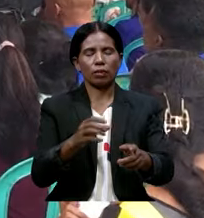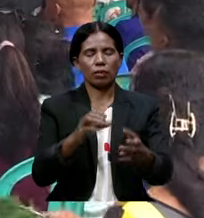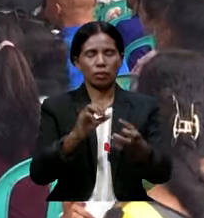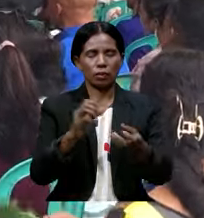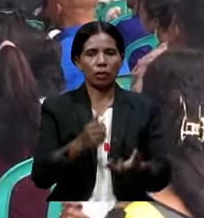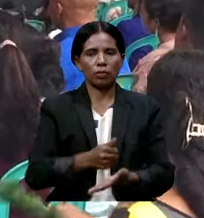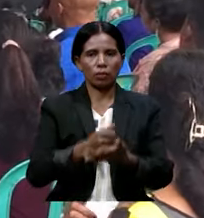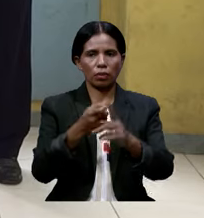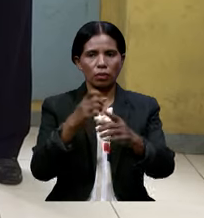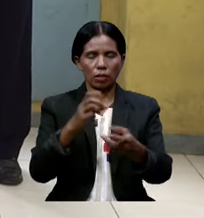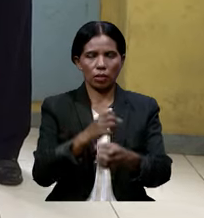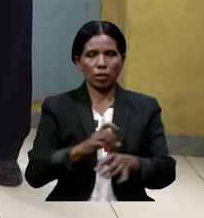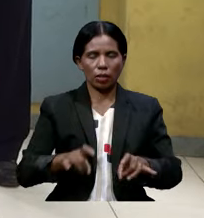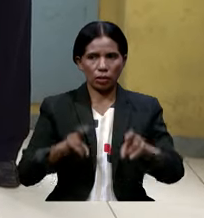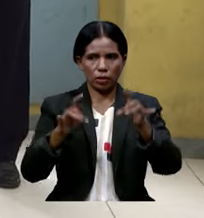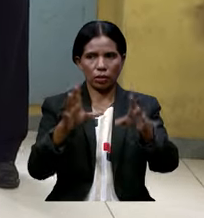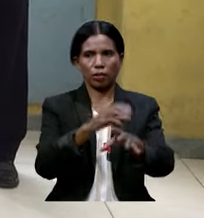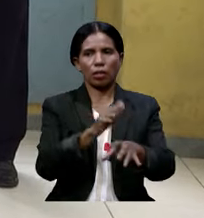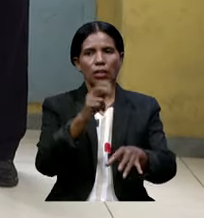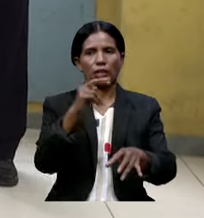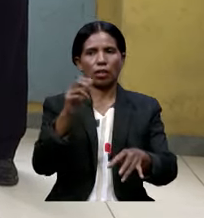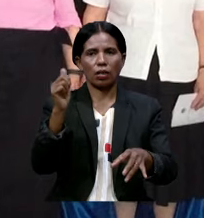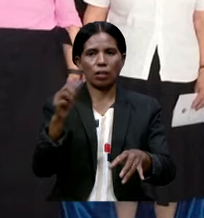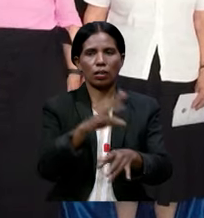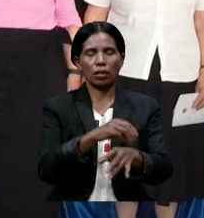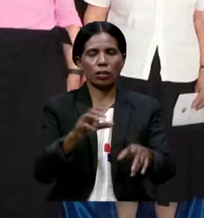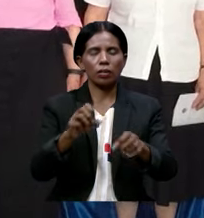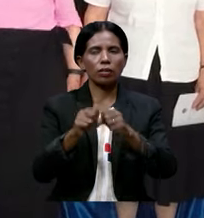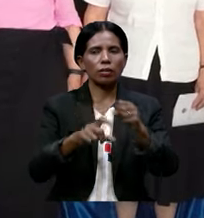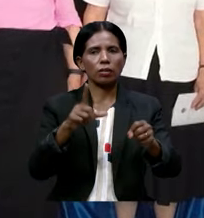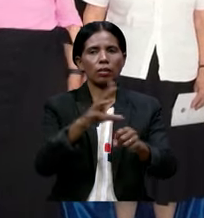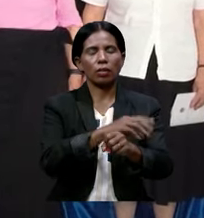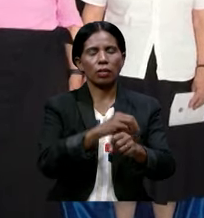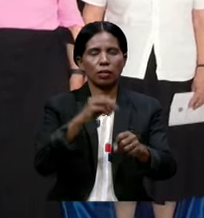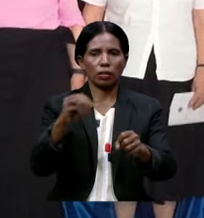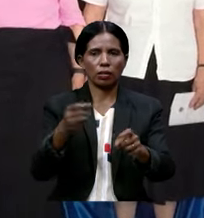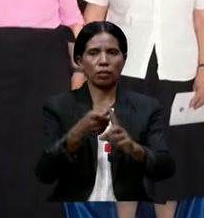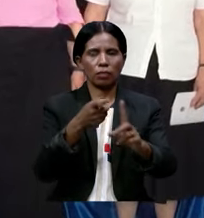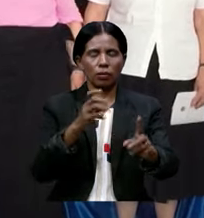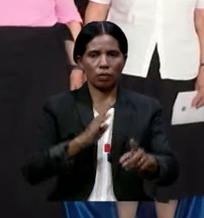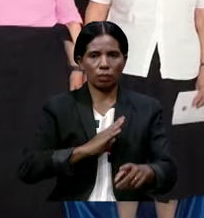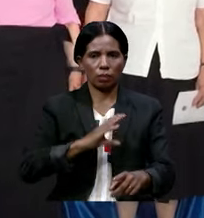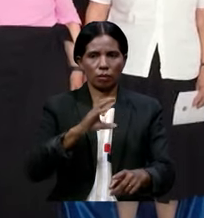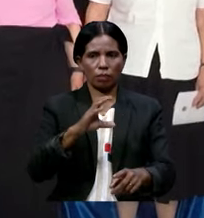de Austrália, Miserior, Ana, Autoridade Civil no Militar Oxi, Município Baucau.